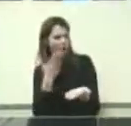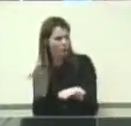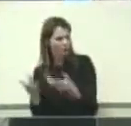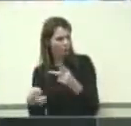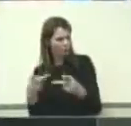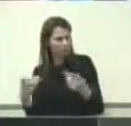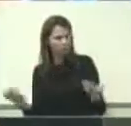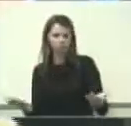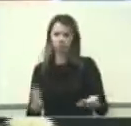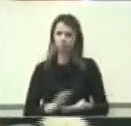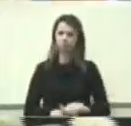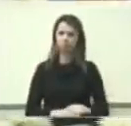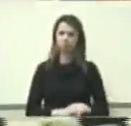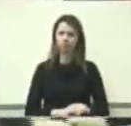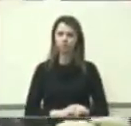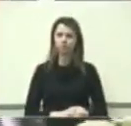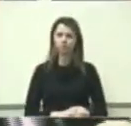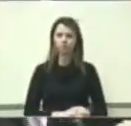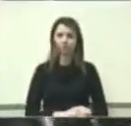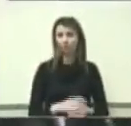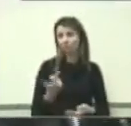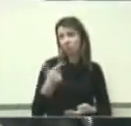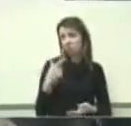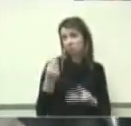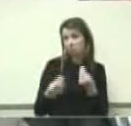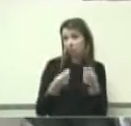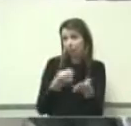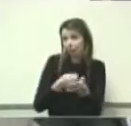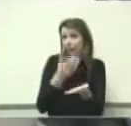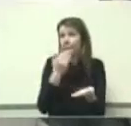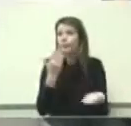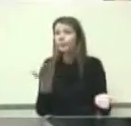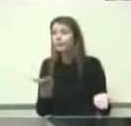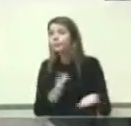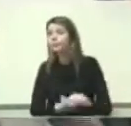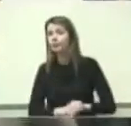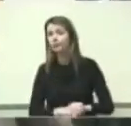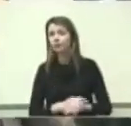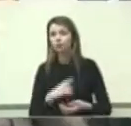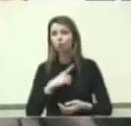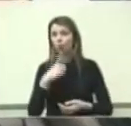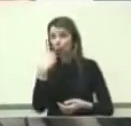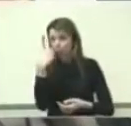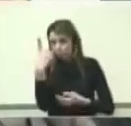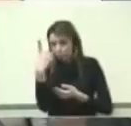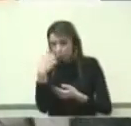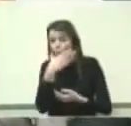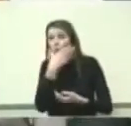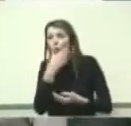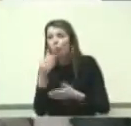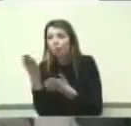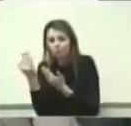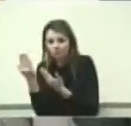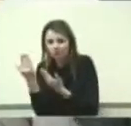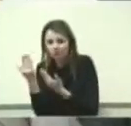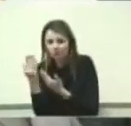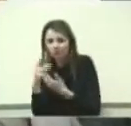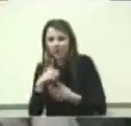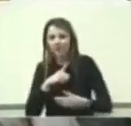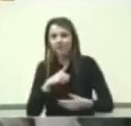como era longe não tinha como comprar havia aqueles aquele jovem com os peixes e os pães